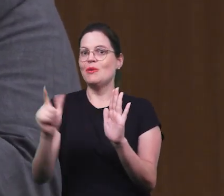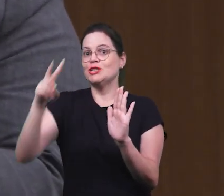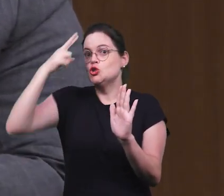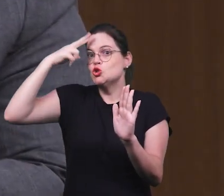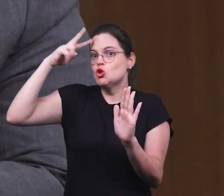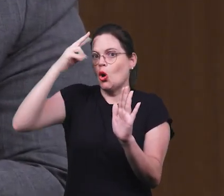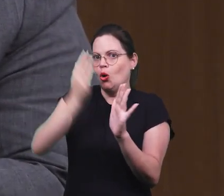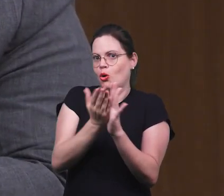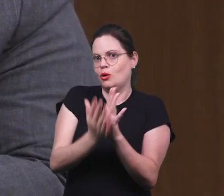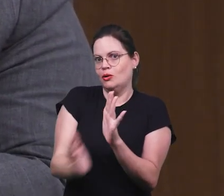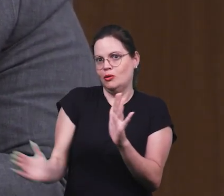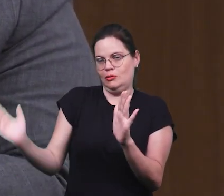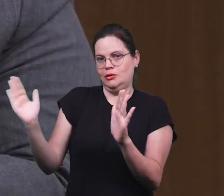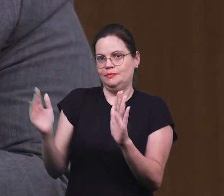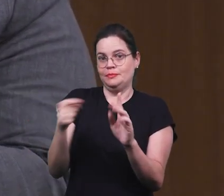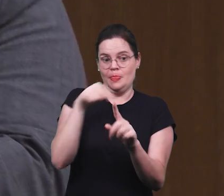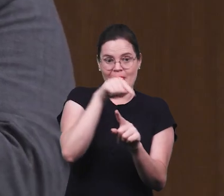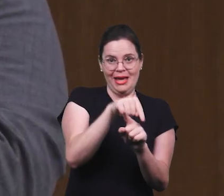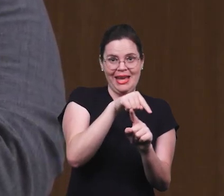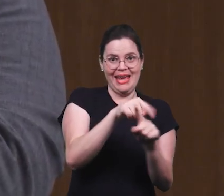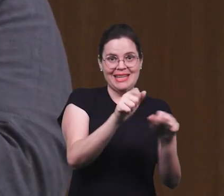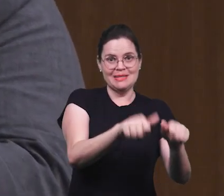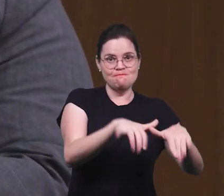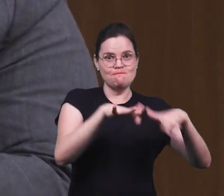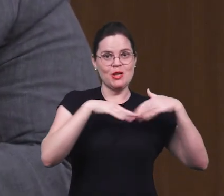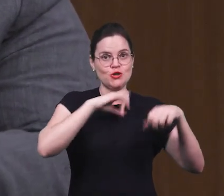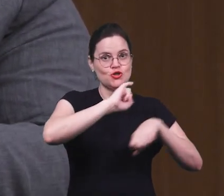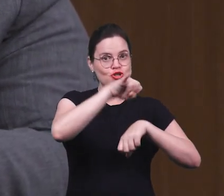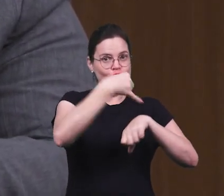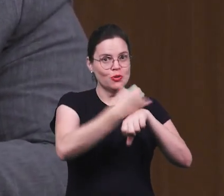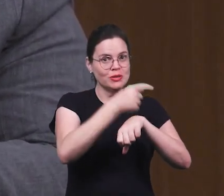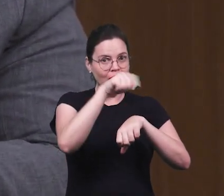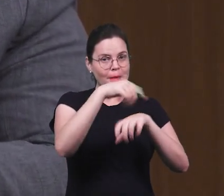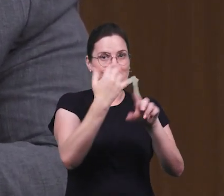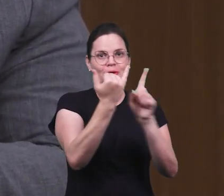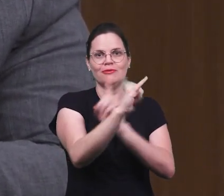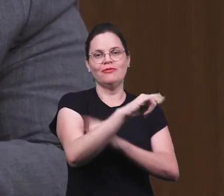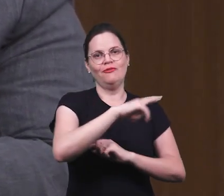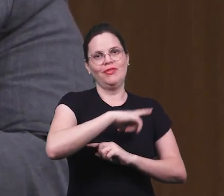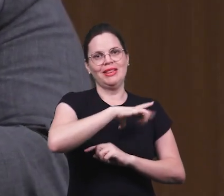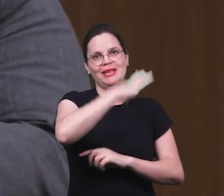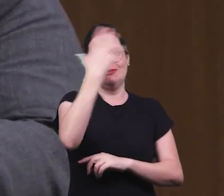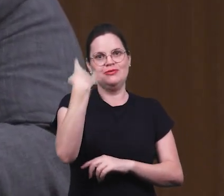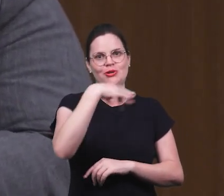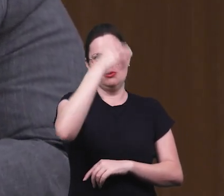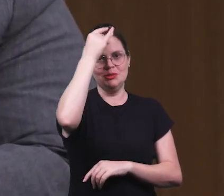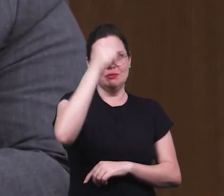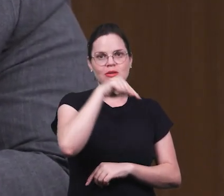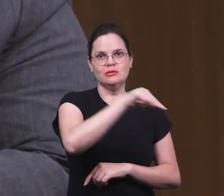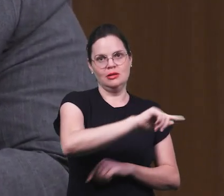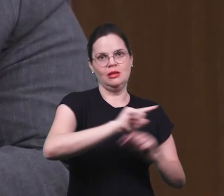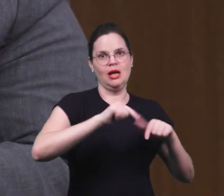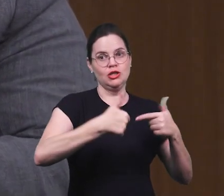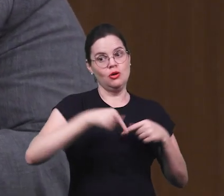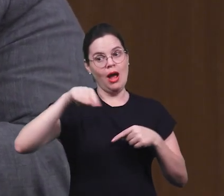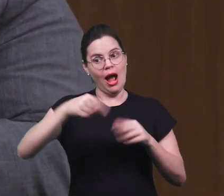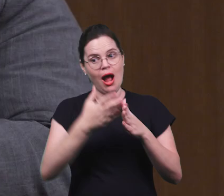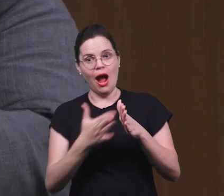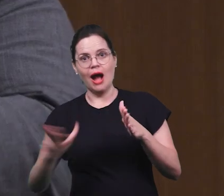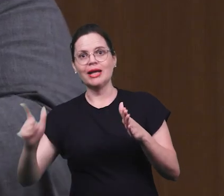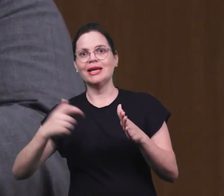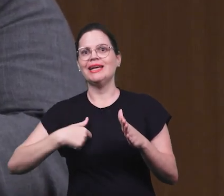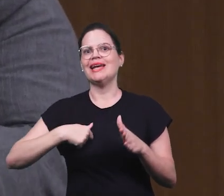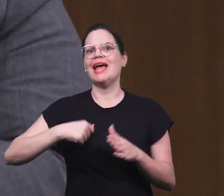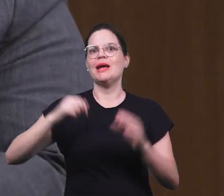históricas, de uma igreja que se afastou do profético, onde homens decidiram, onde papas tomaram decisões,